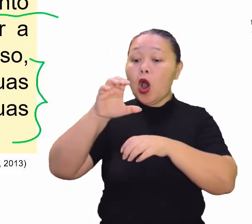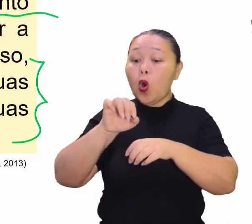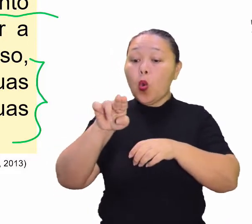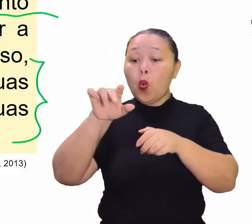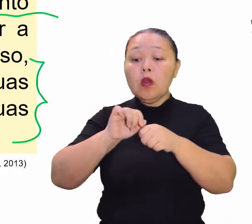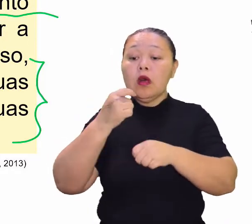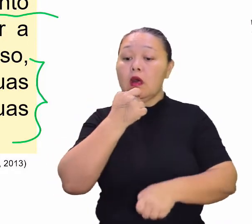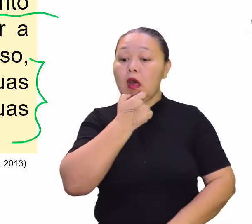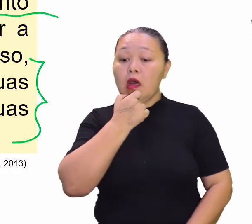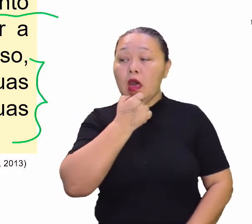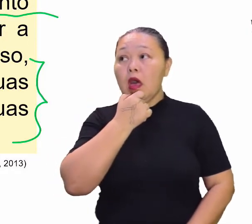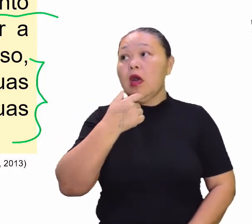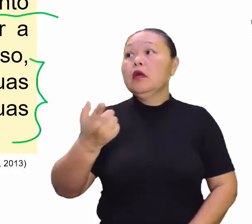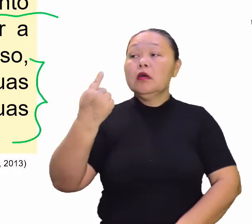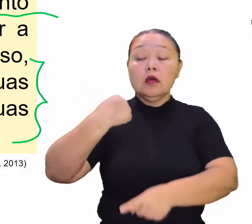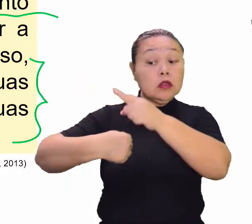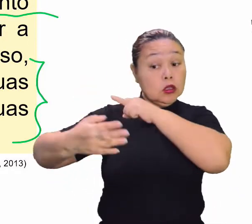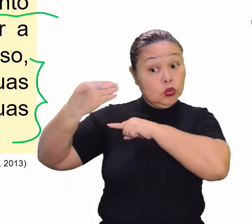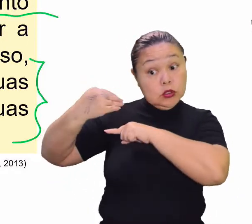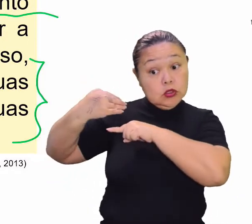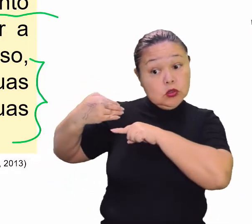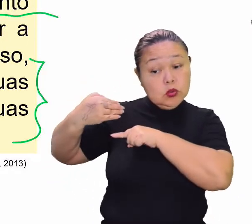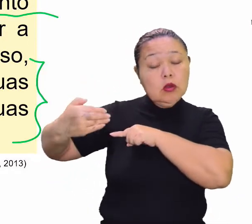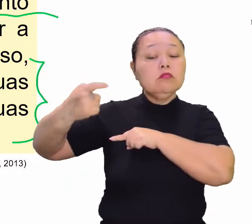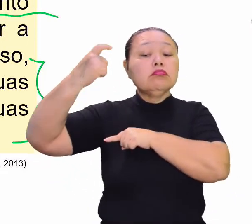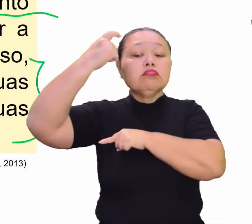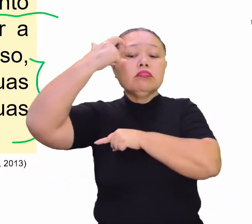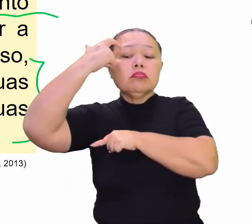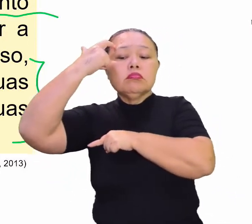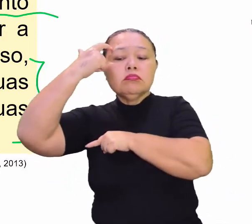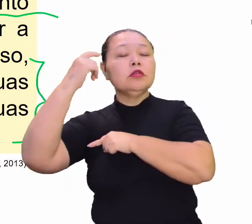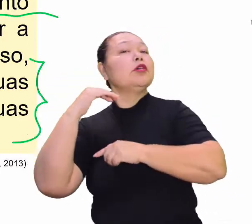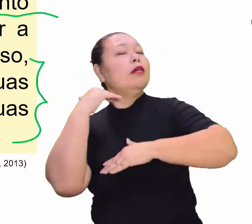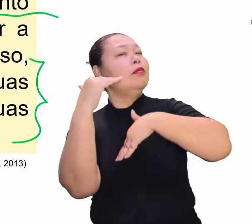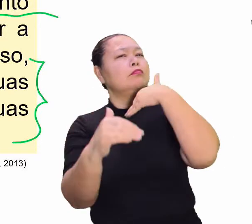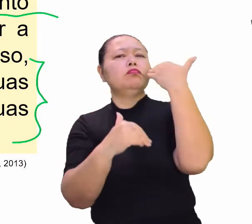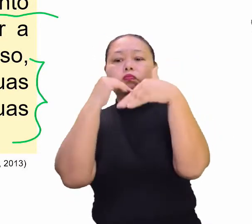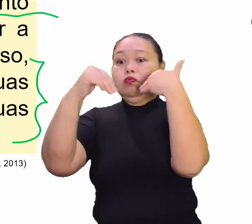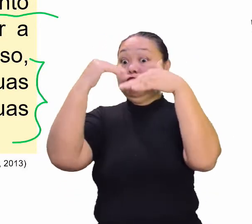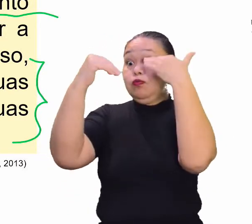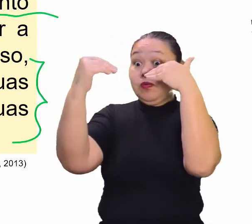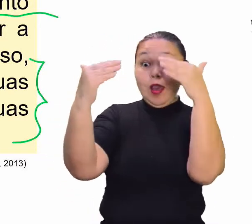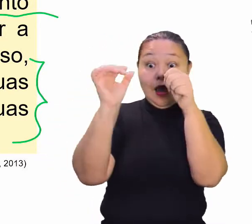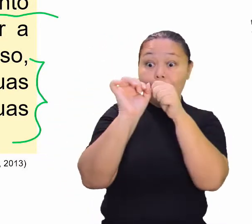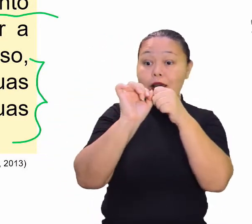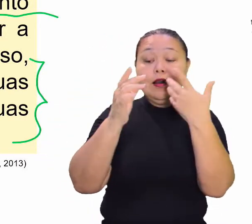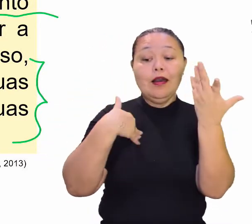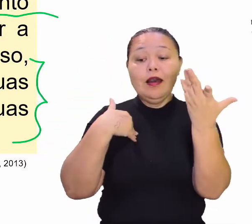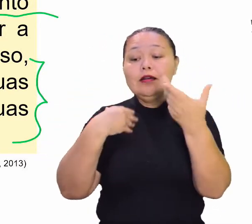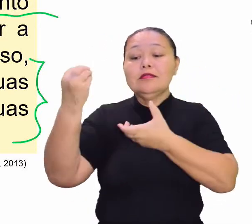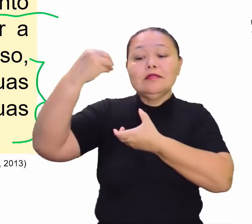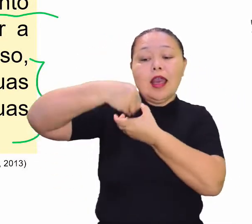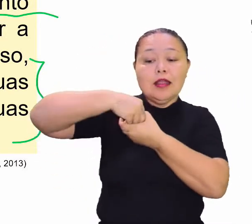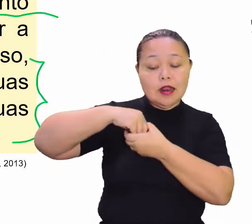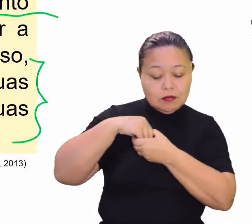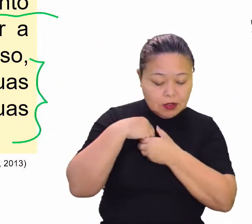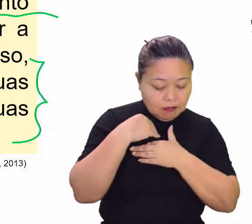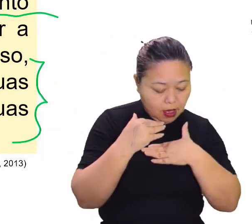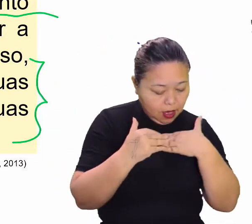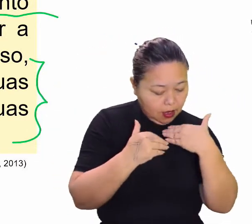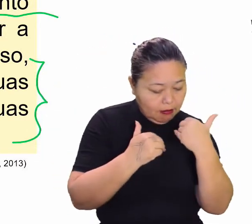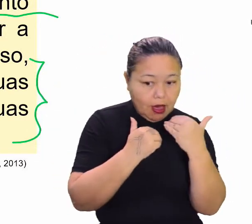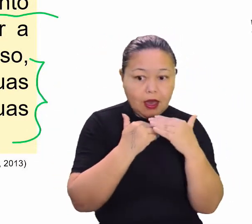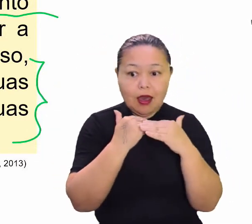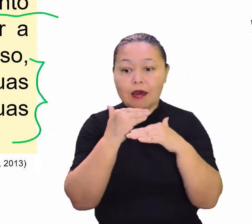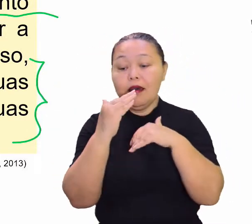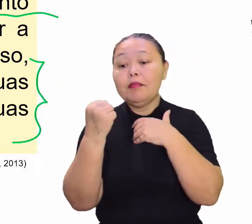certeza. É isso? Que já desde o princípio já pensava em quê? Desenvolver. Desenvolver ali de forma internamente, né, para